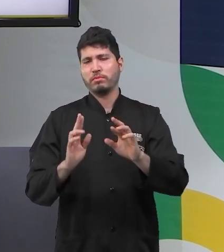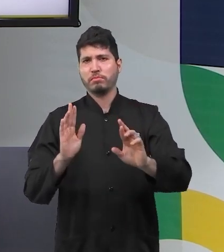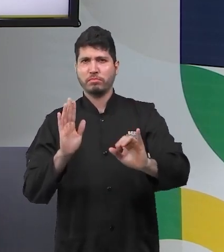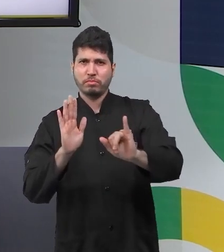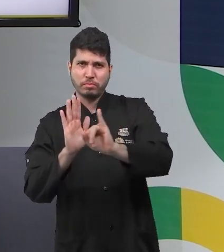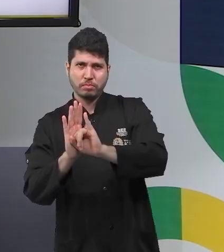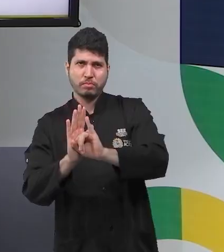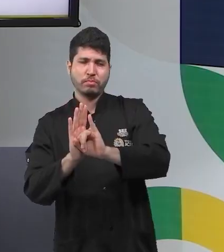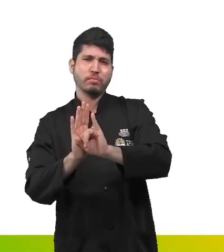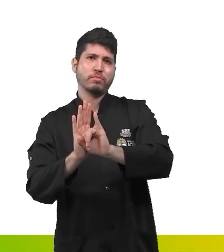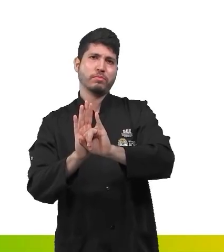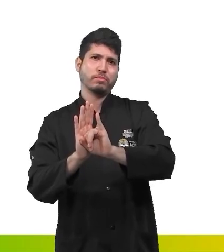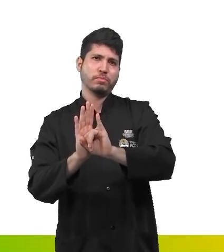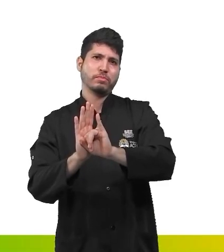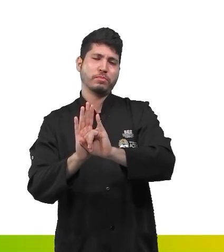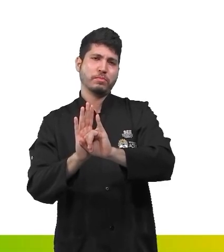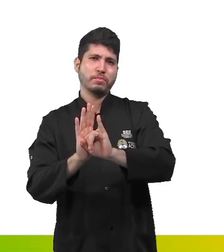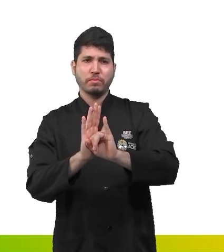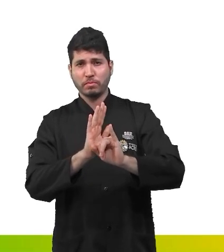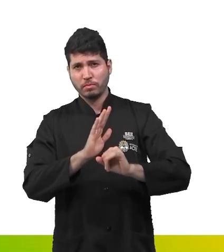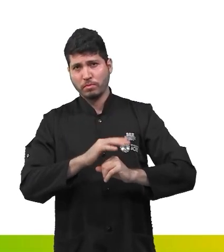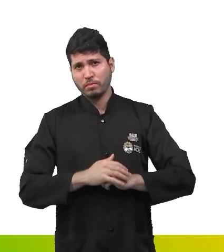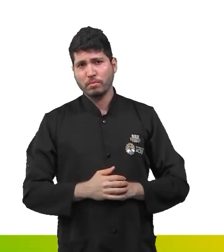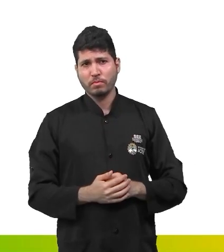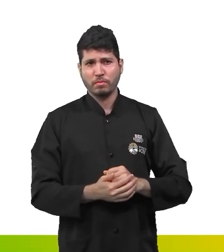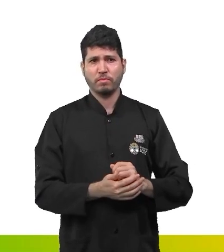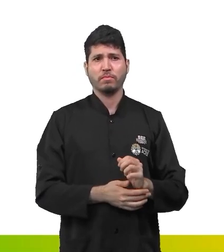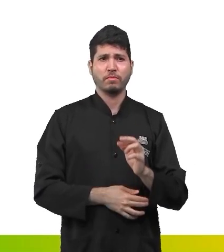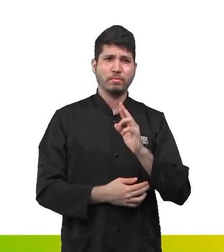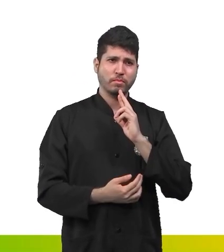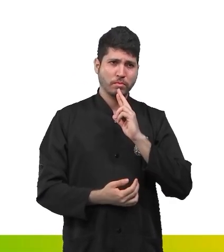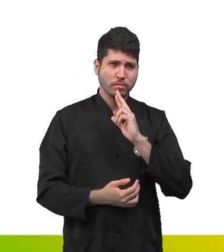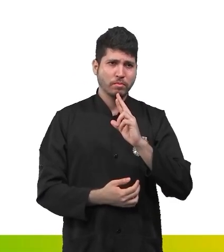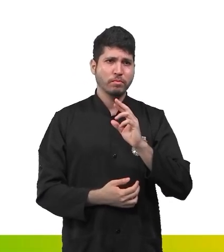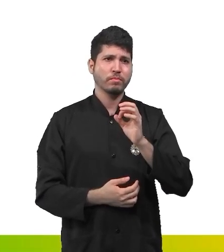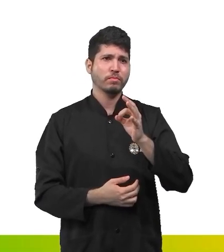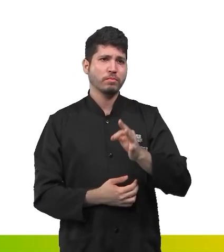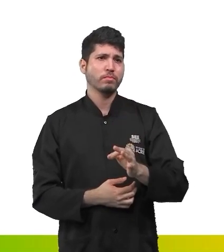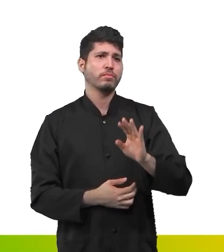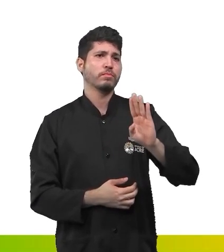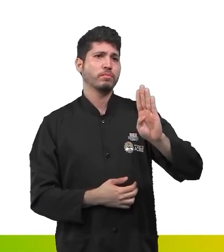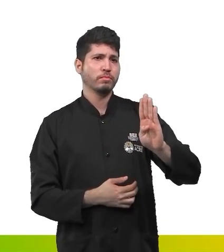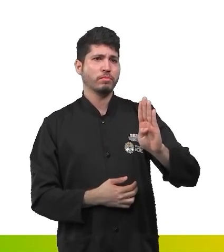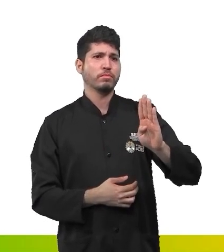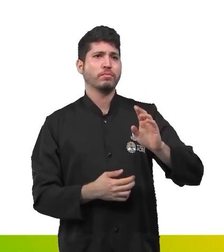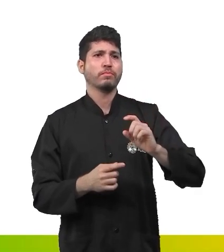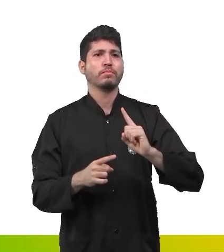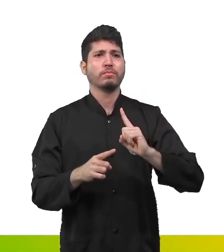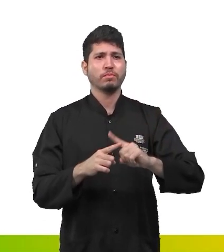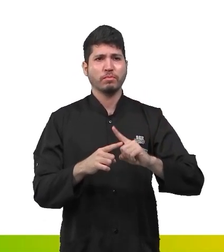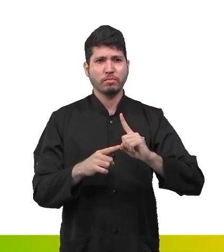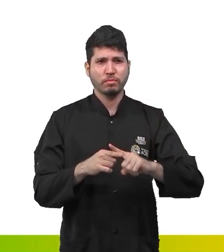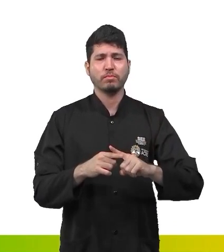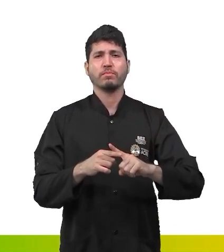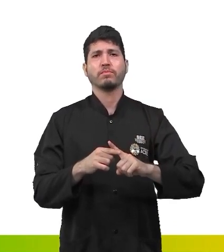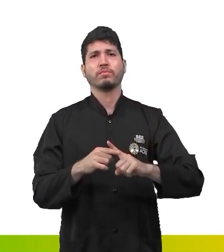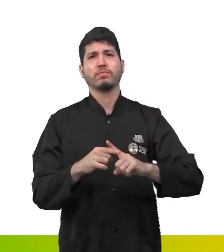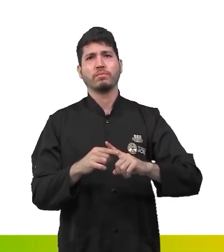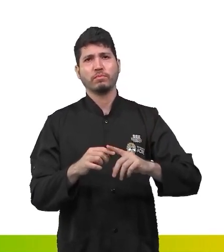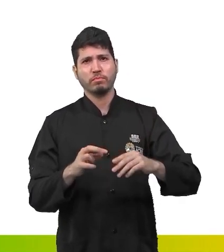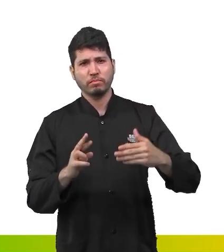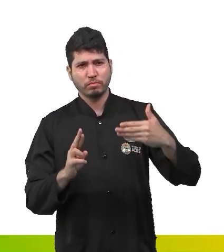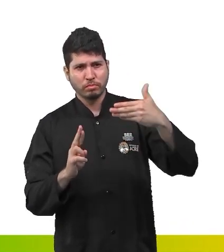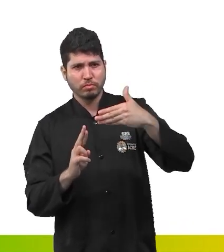vasto. Gabarito na tela, alternativa B, pois ela reflete o princípio do relativismo cultural, que reconhece